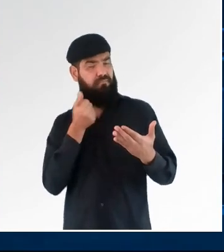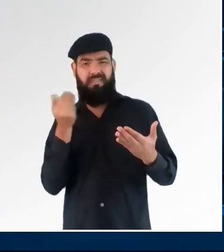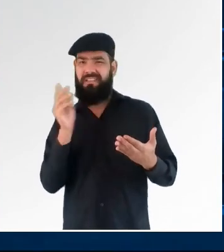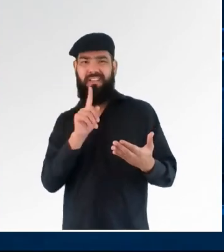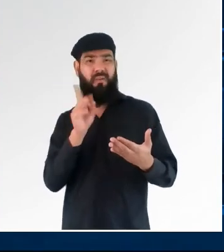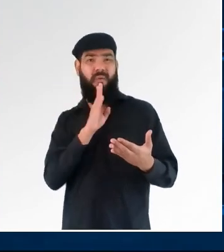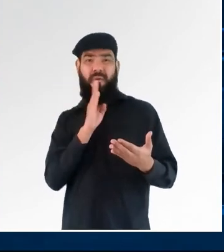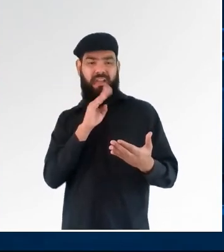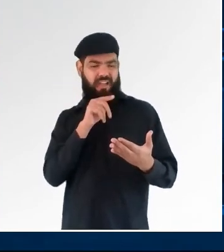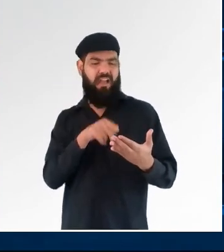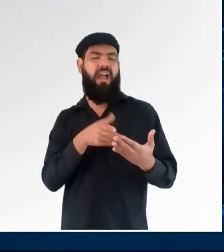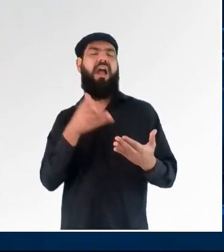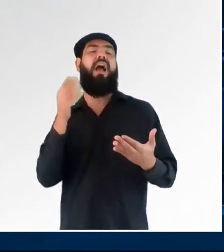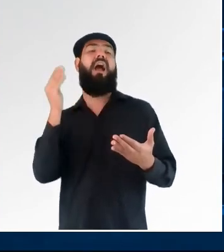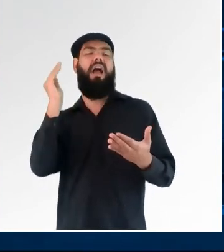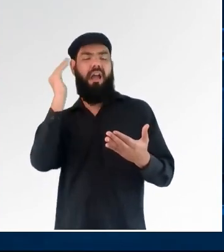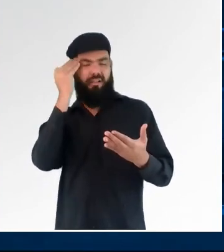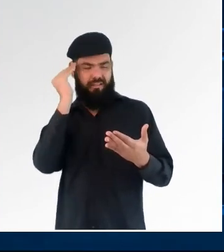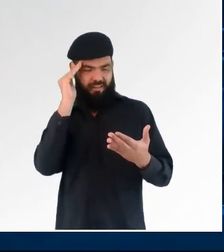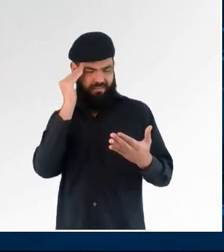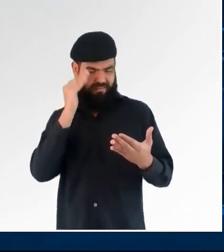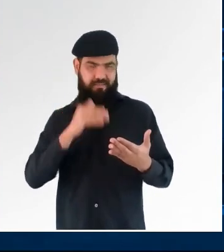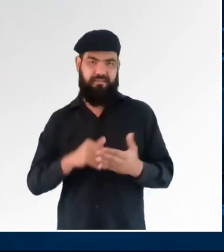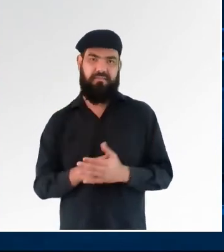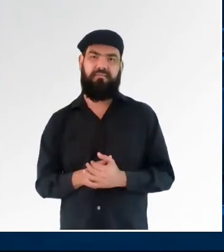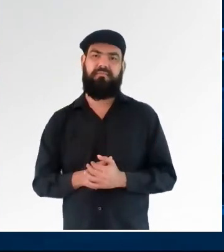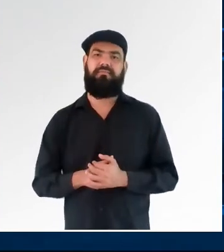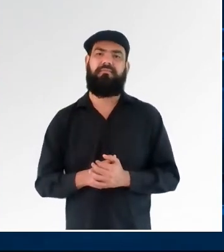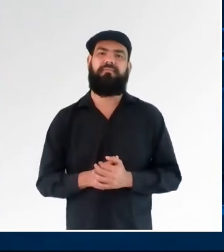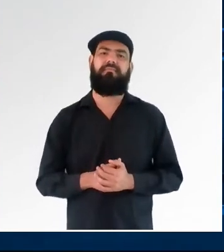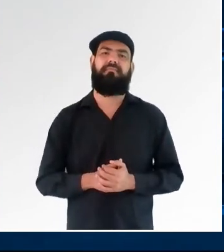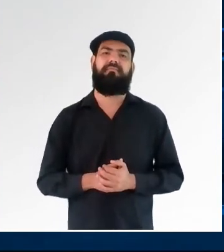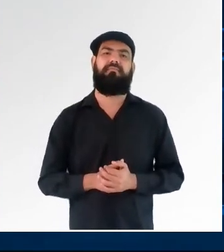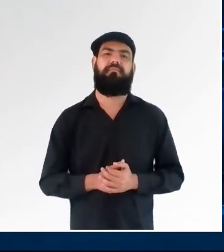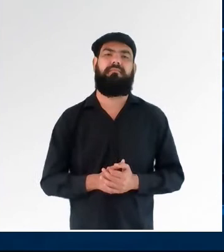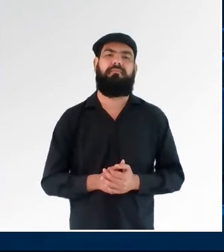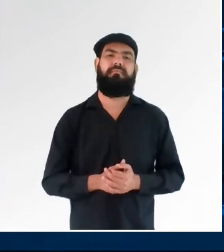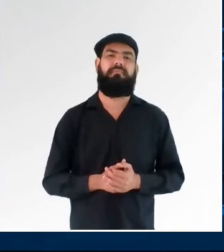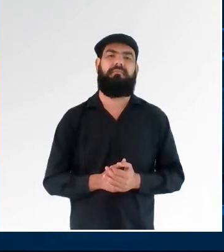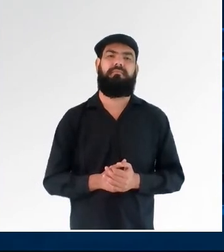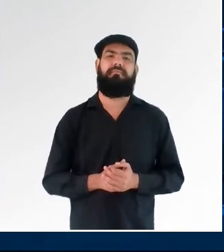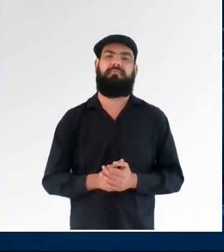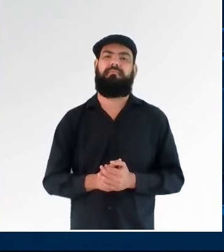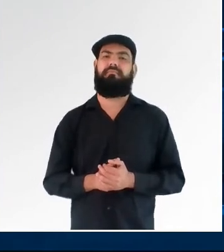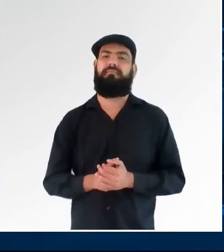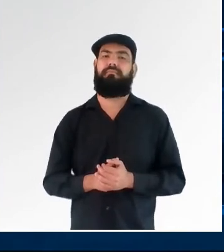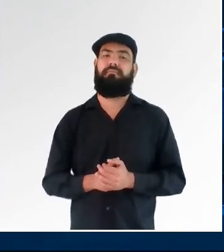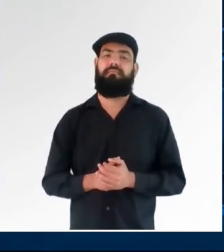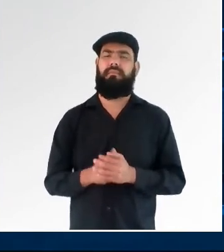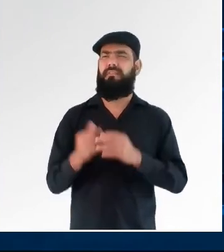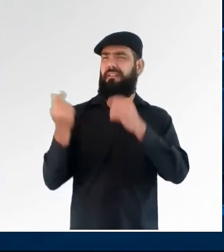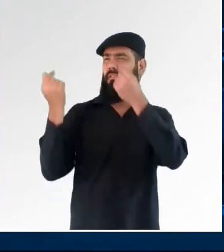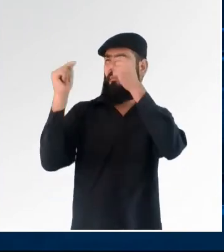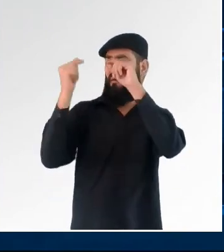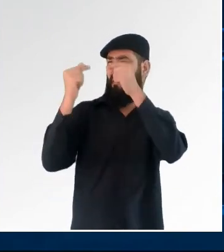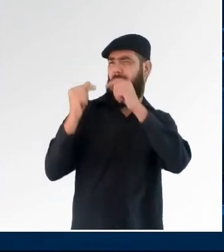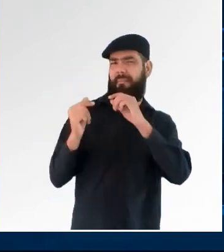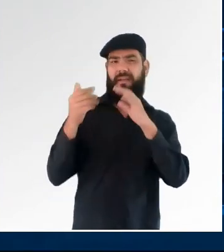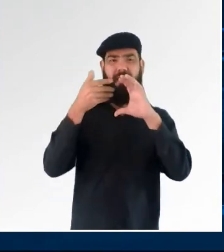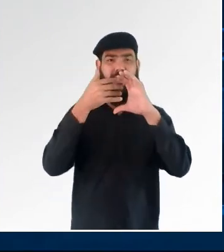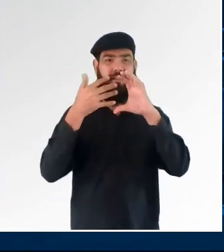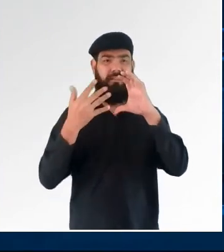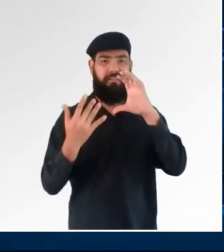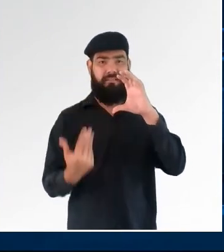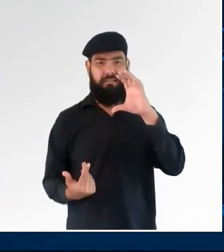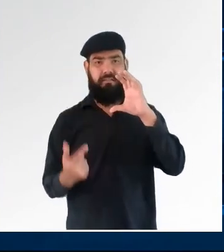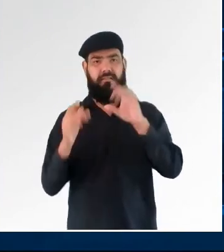conhece muito do filme, não conhece muito da história do personagem. Né? Então ele faz todas essas características aí, ele apresenta todas